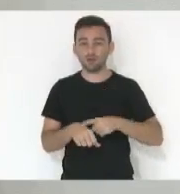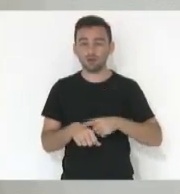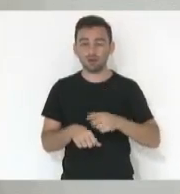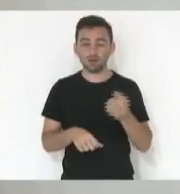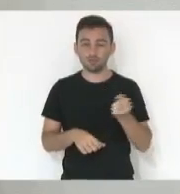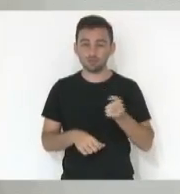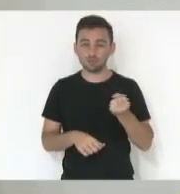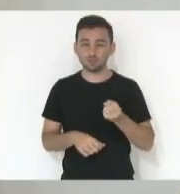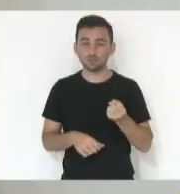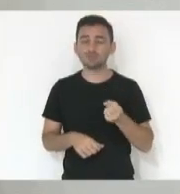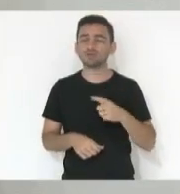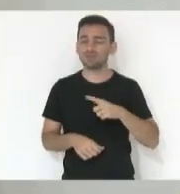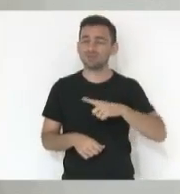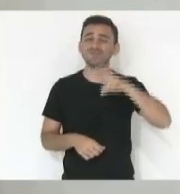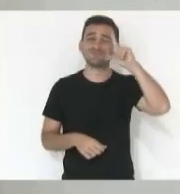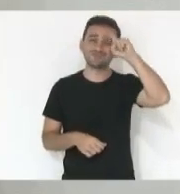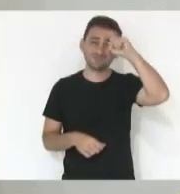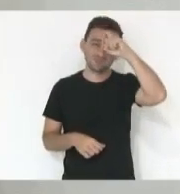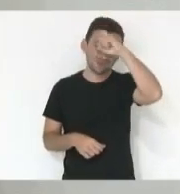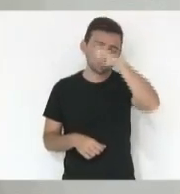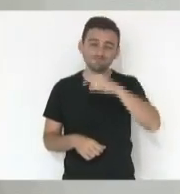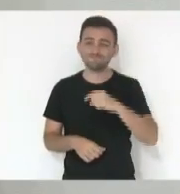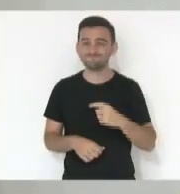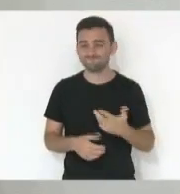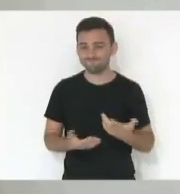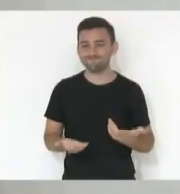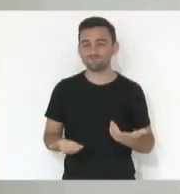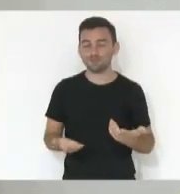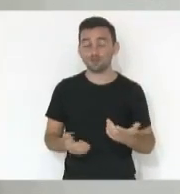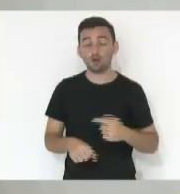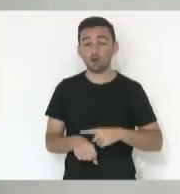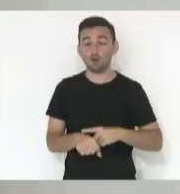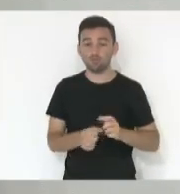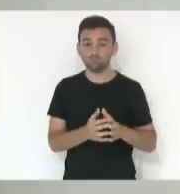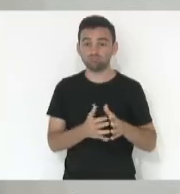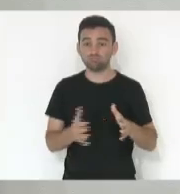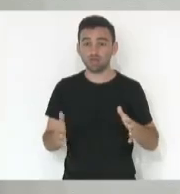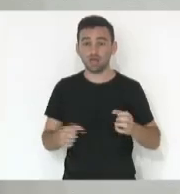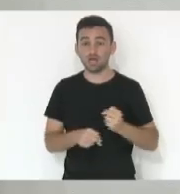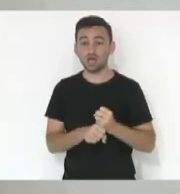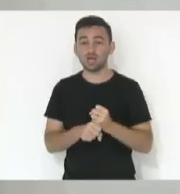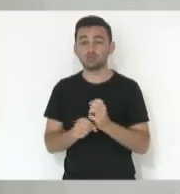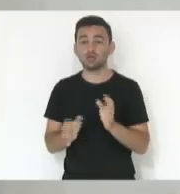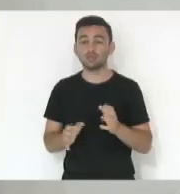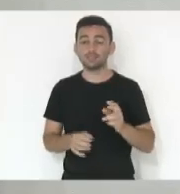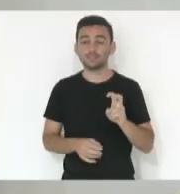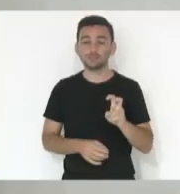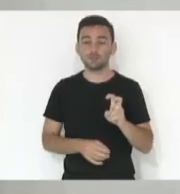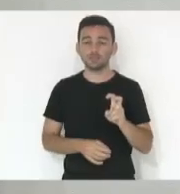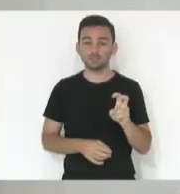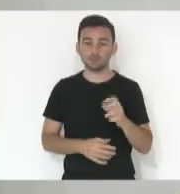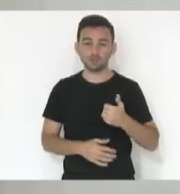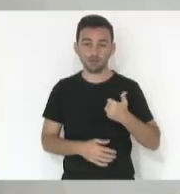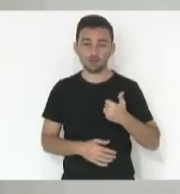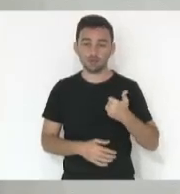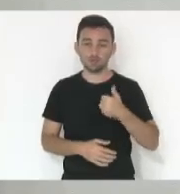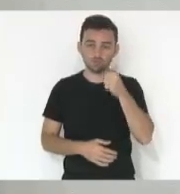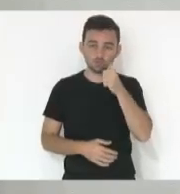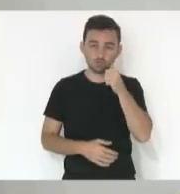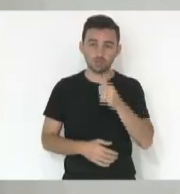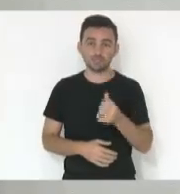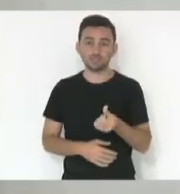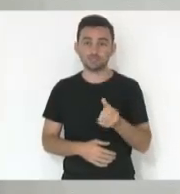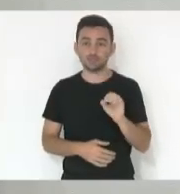tem os nossos produtores. Quando chega no momento de se aposentar, as mulheres aos 55 anos e os homens